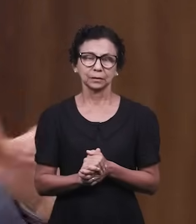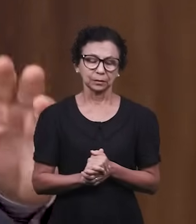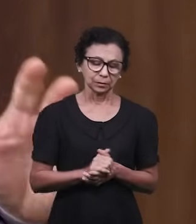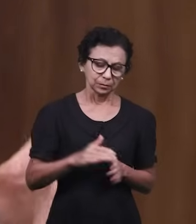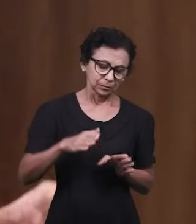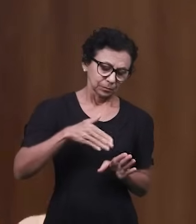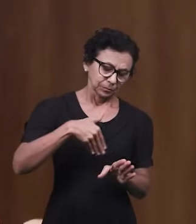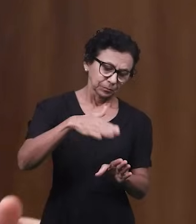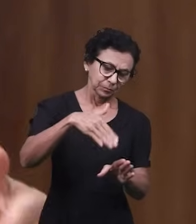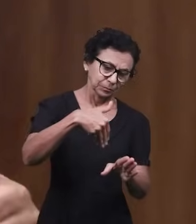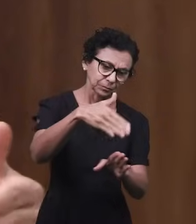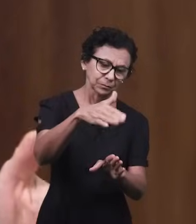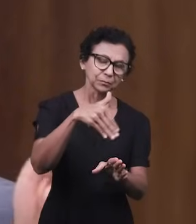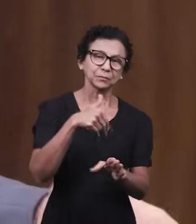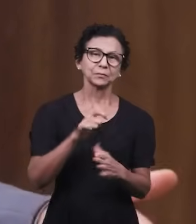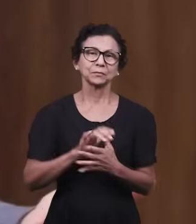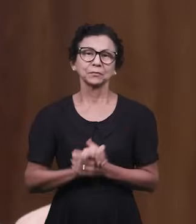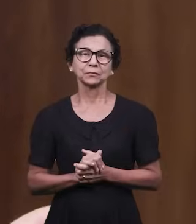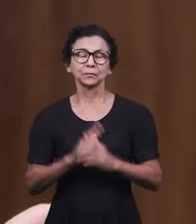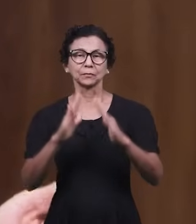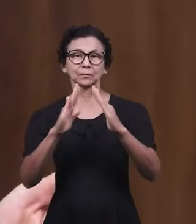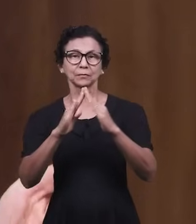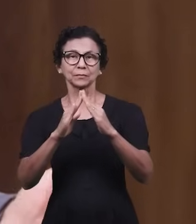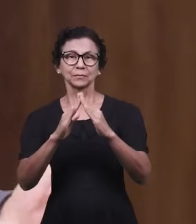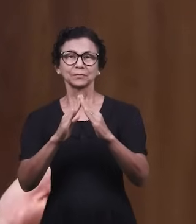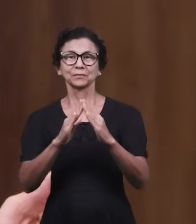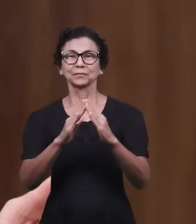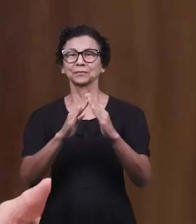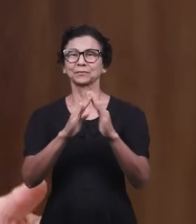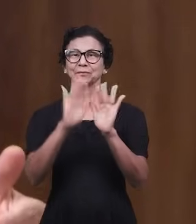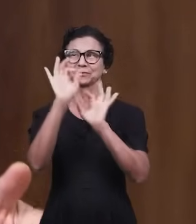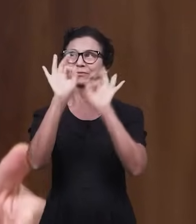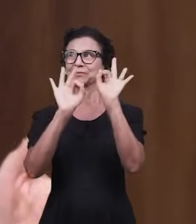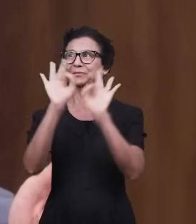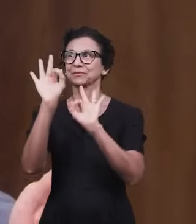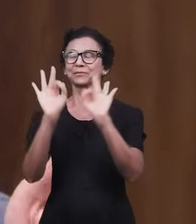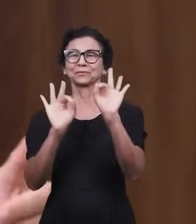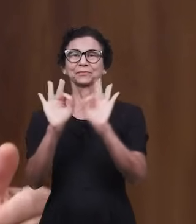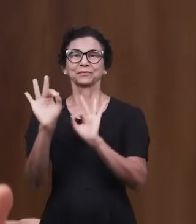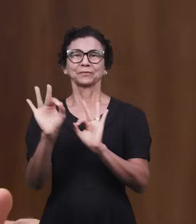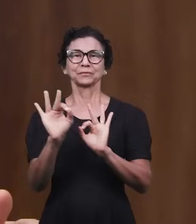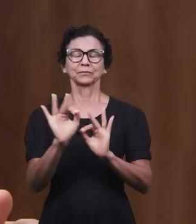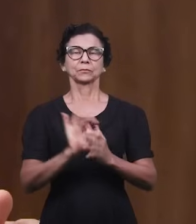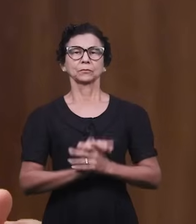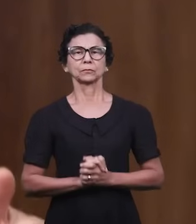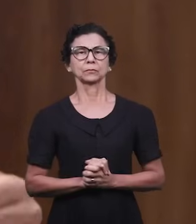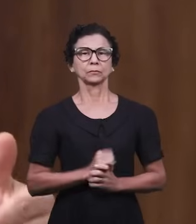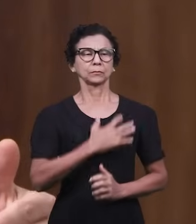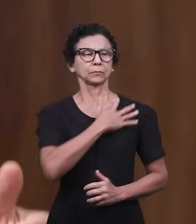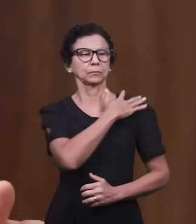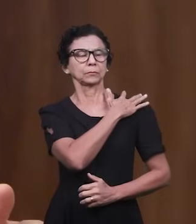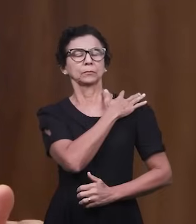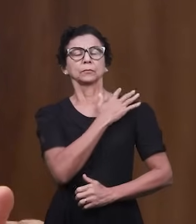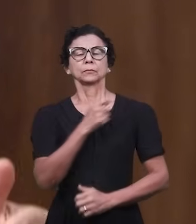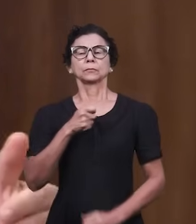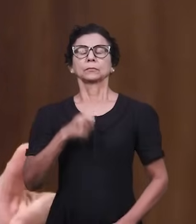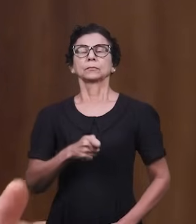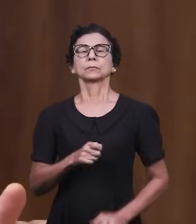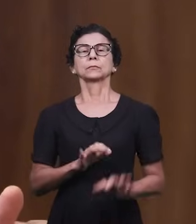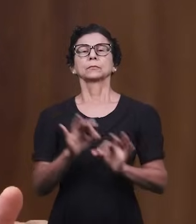as casas se preparam, a autoridade que está ali presente, que vai receber o rei, ela se